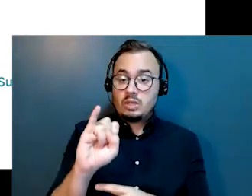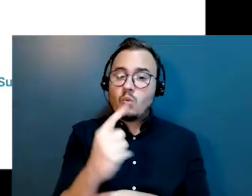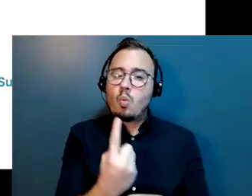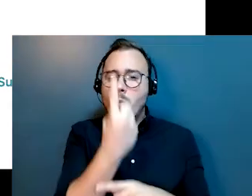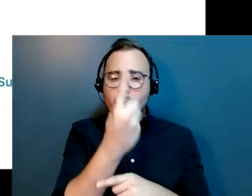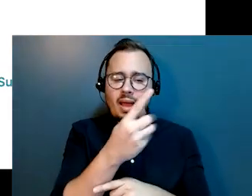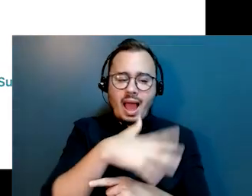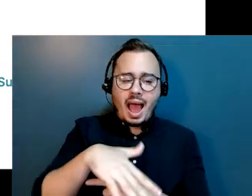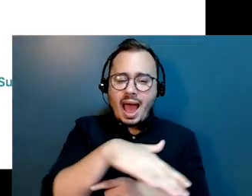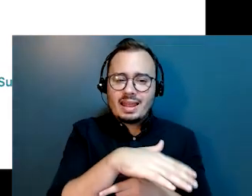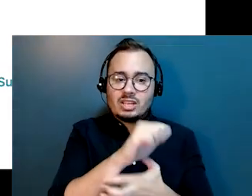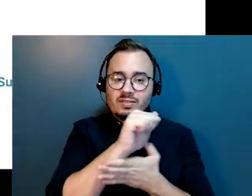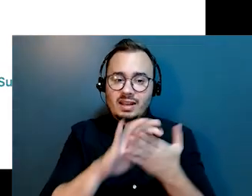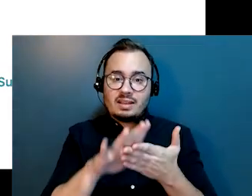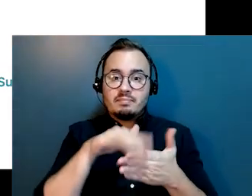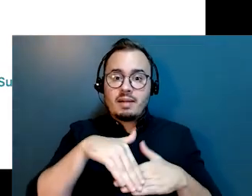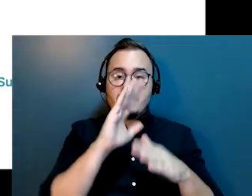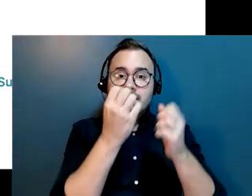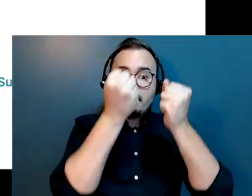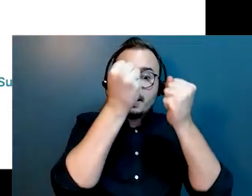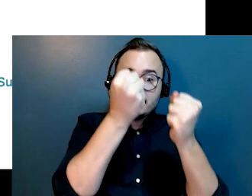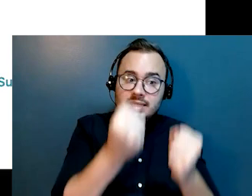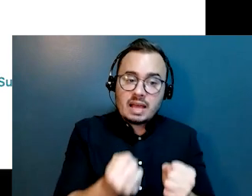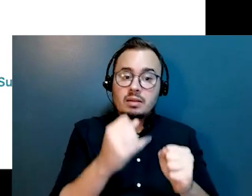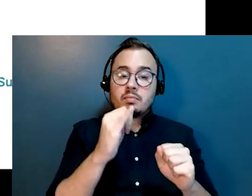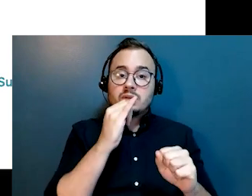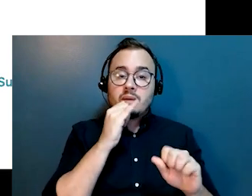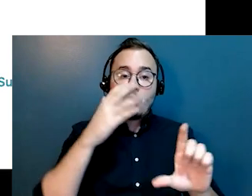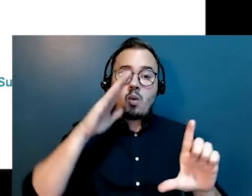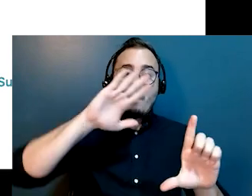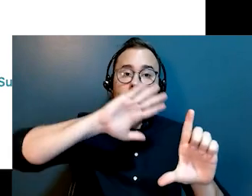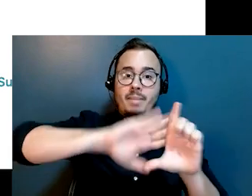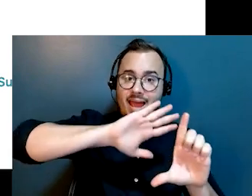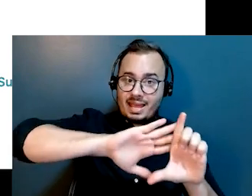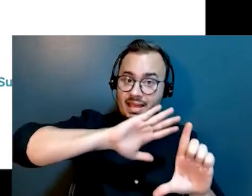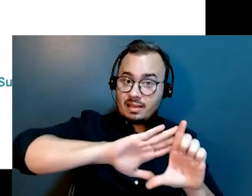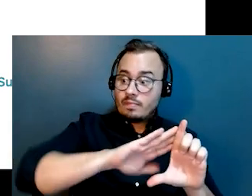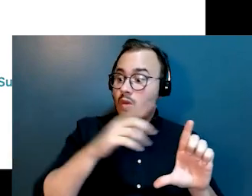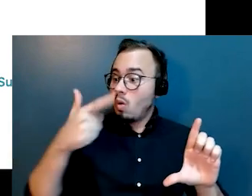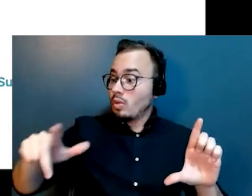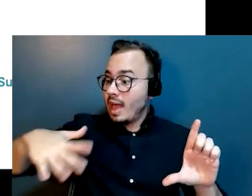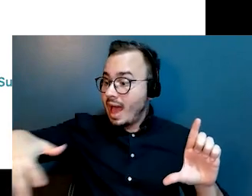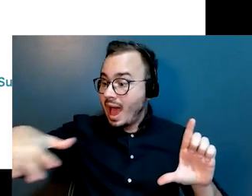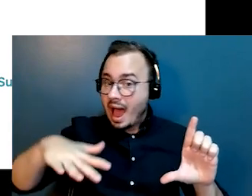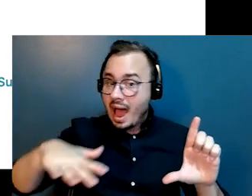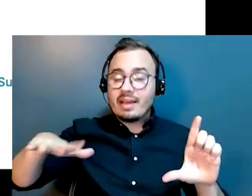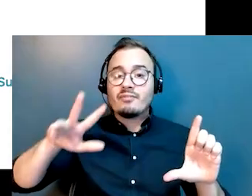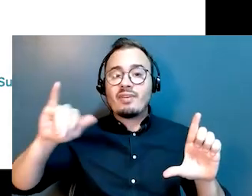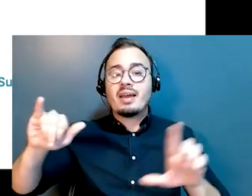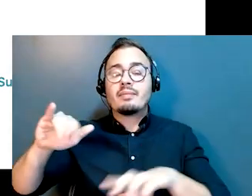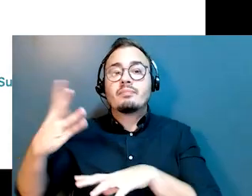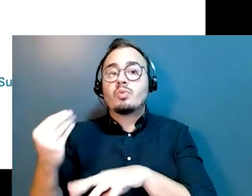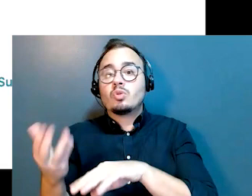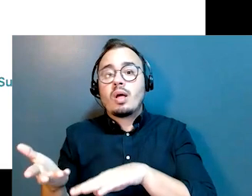back-end, outra área vai ficar com uma subcarga de atividade. Por que isso acontece? Por causa